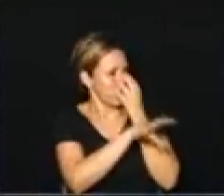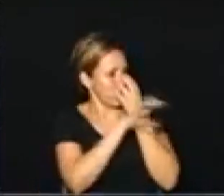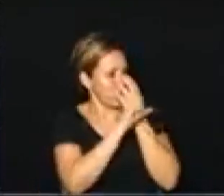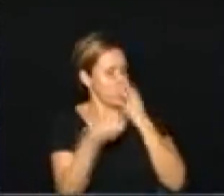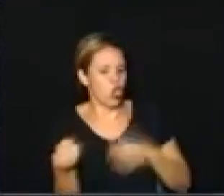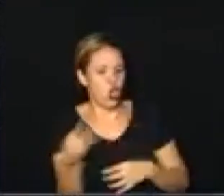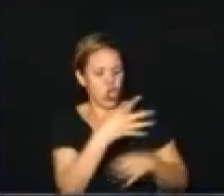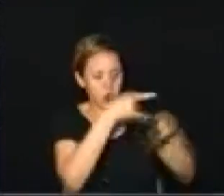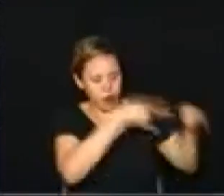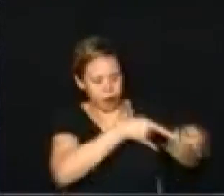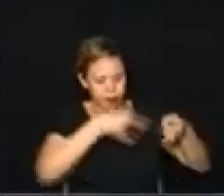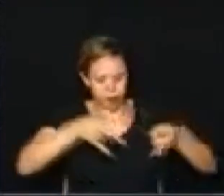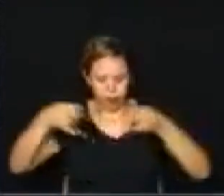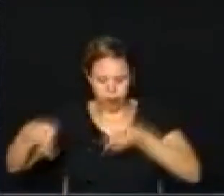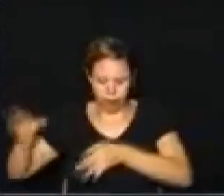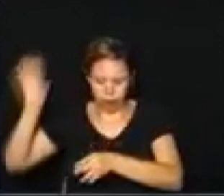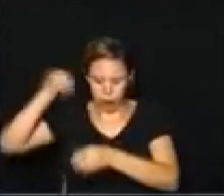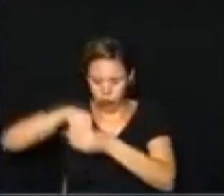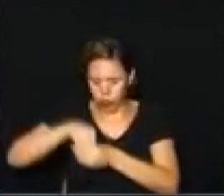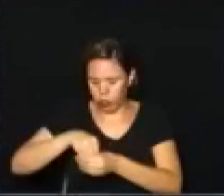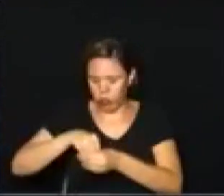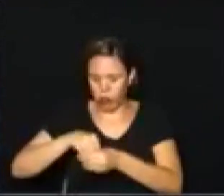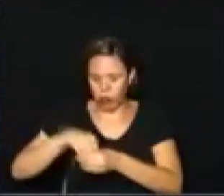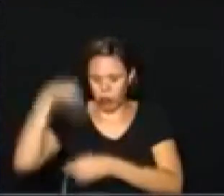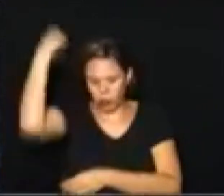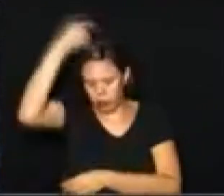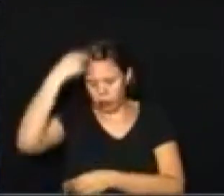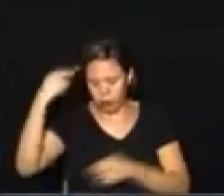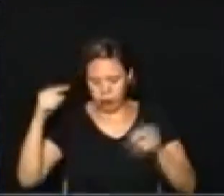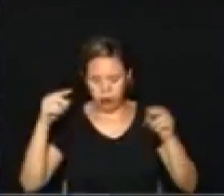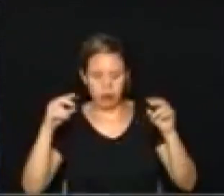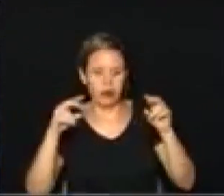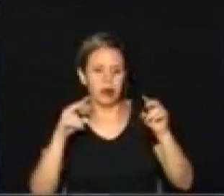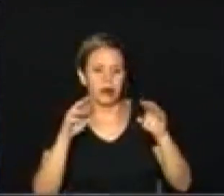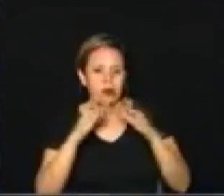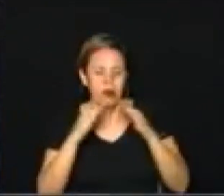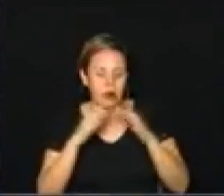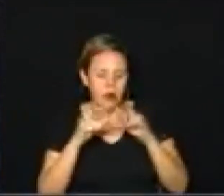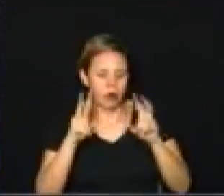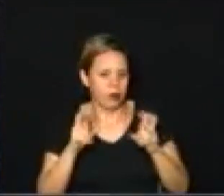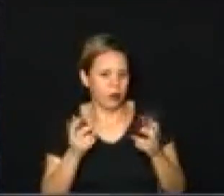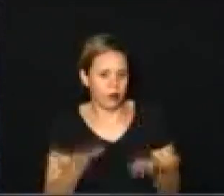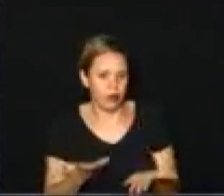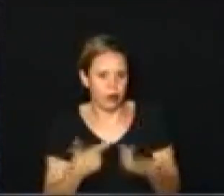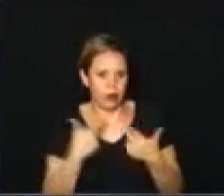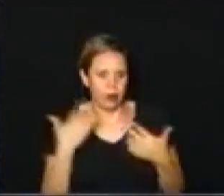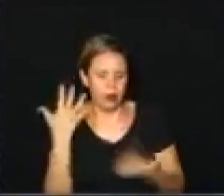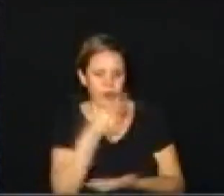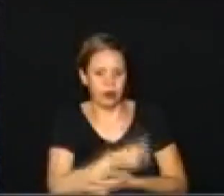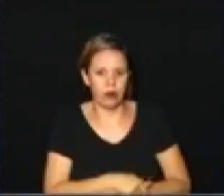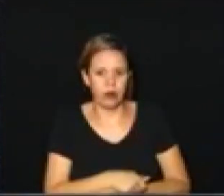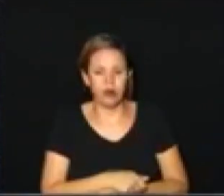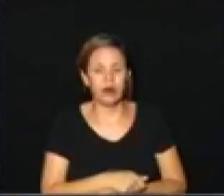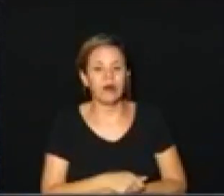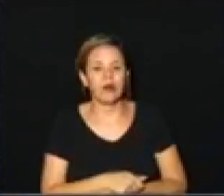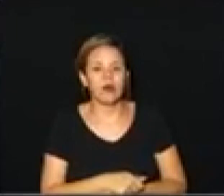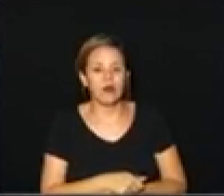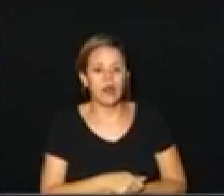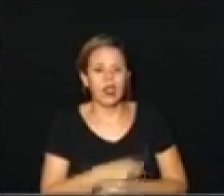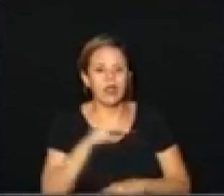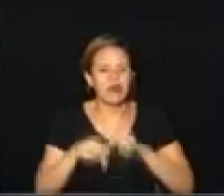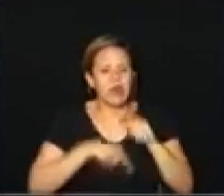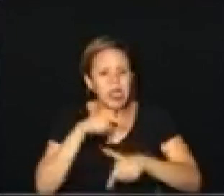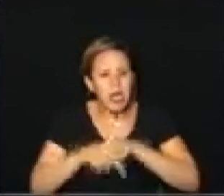novos leitos que nós estamos colocando na Santa Casa. Então, é uma coisa muito bonita essa coisa anônima,